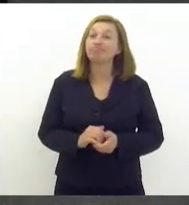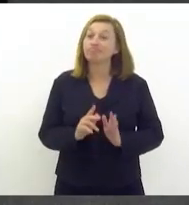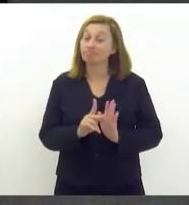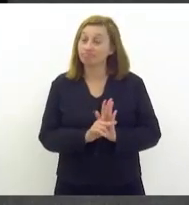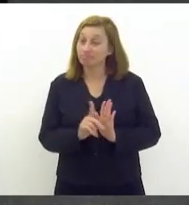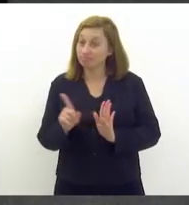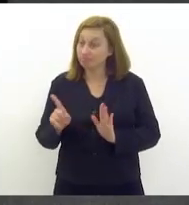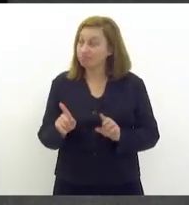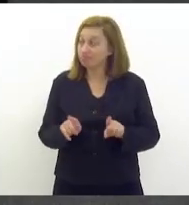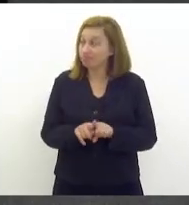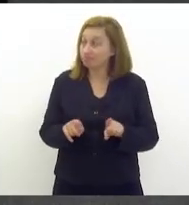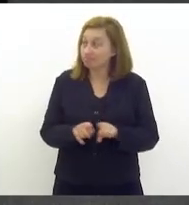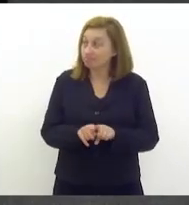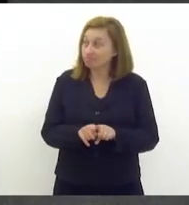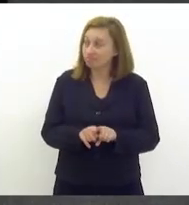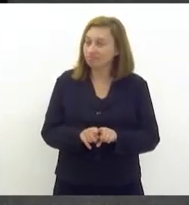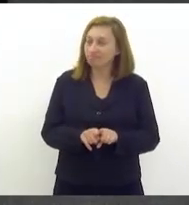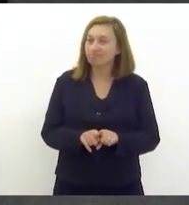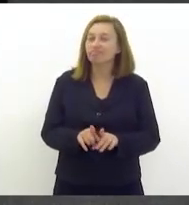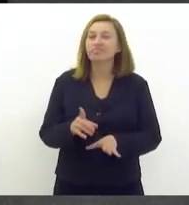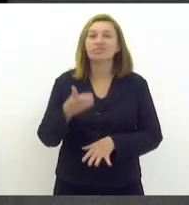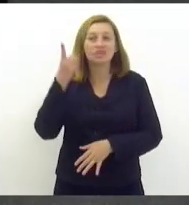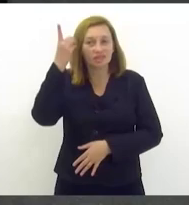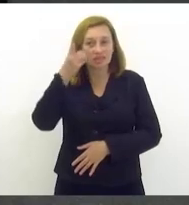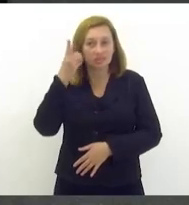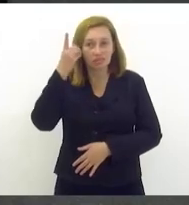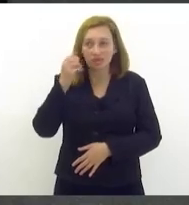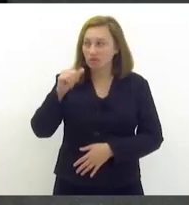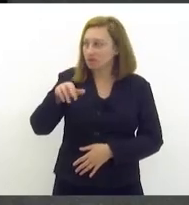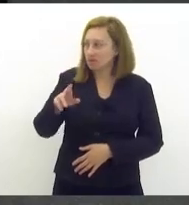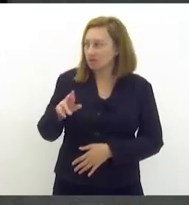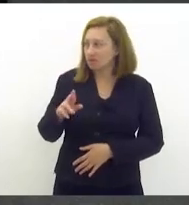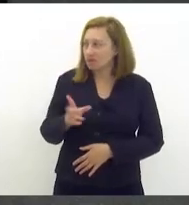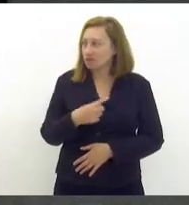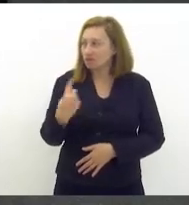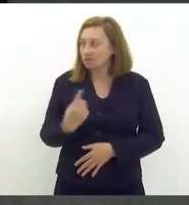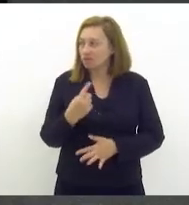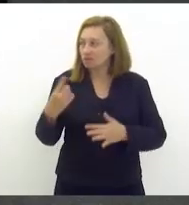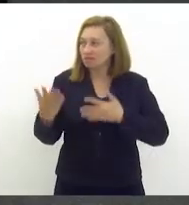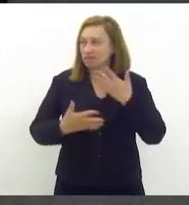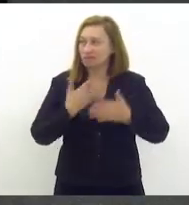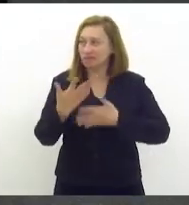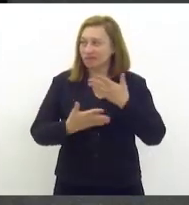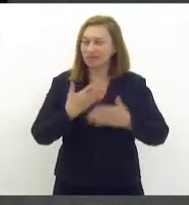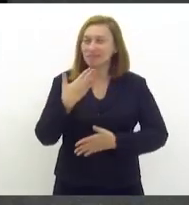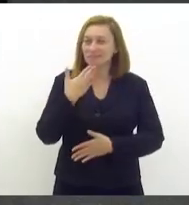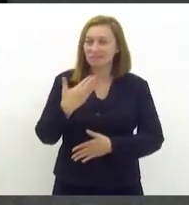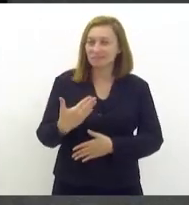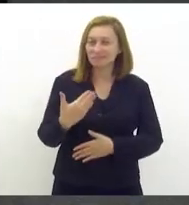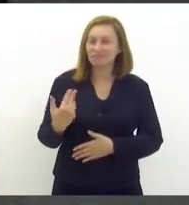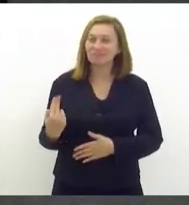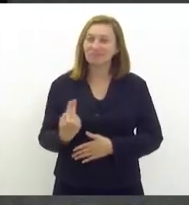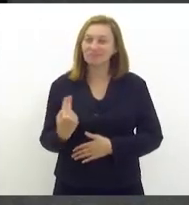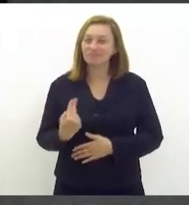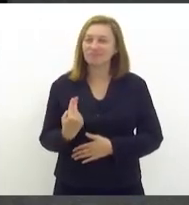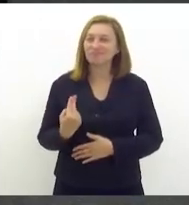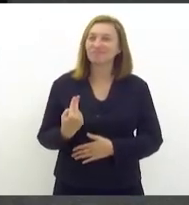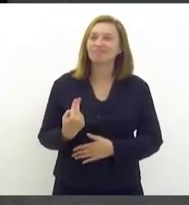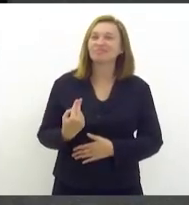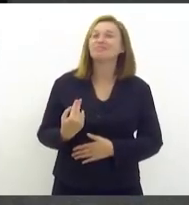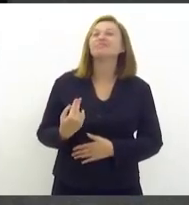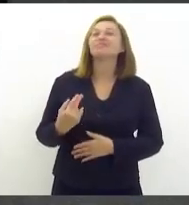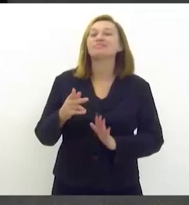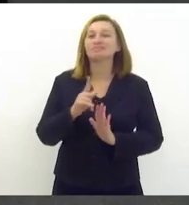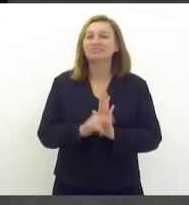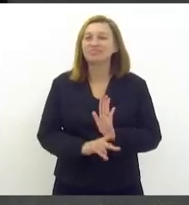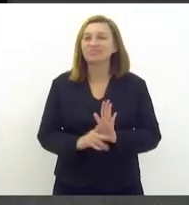também de autoria do deputado Rosenberg Reis que todos nós aqui com muita alegria pedimos a coutoria inclusive do projeto